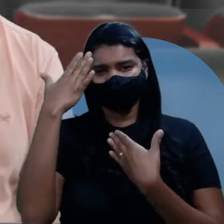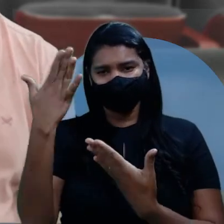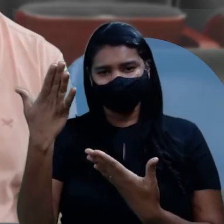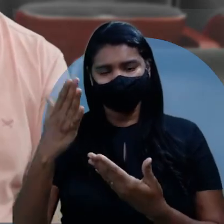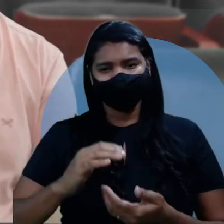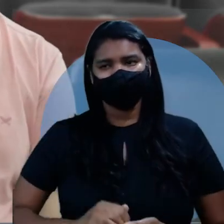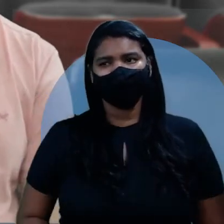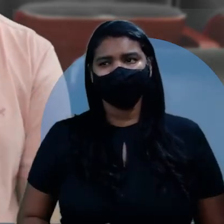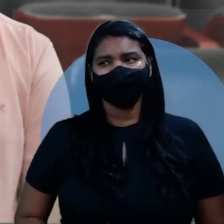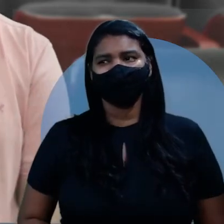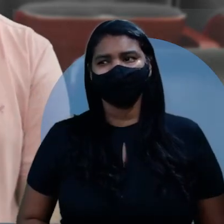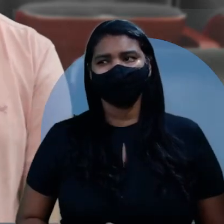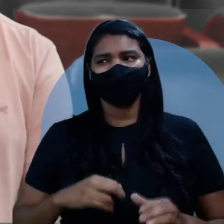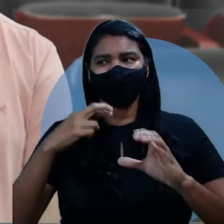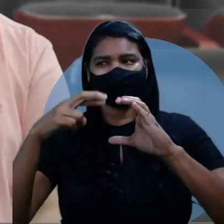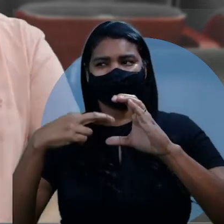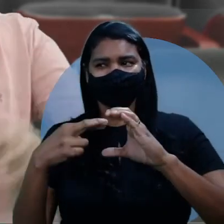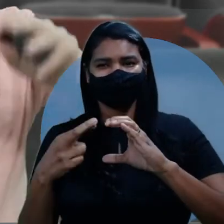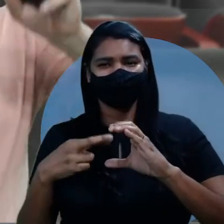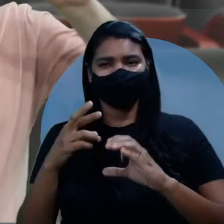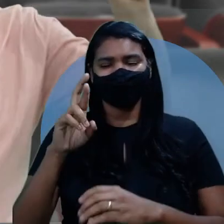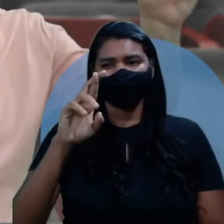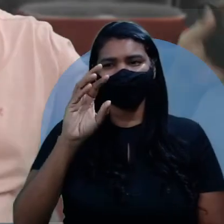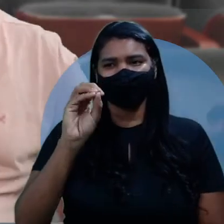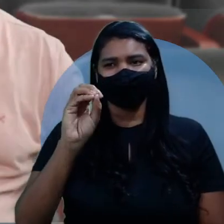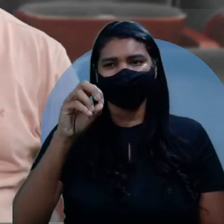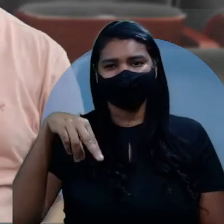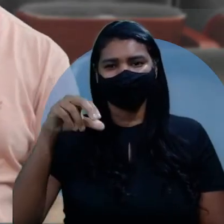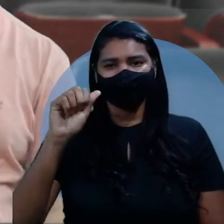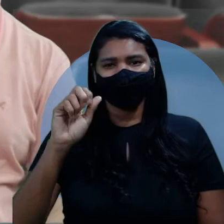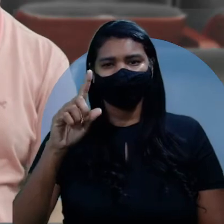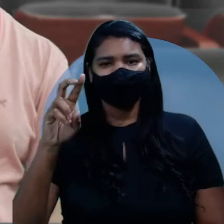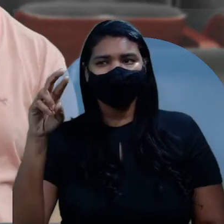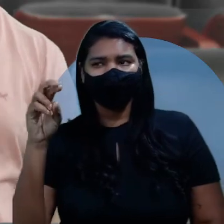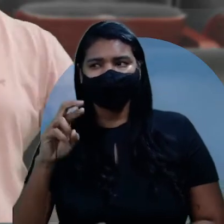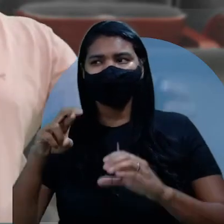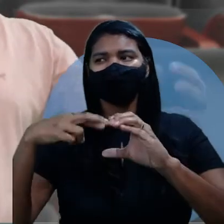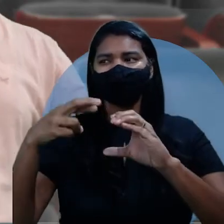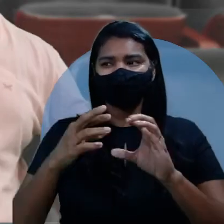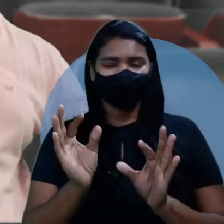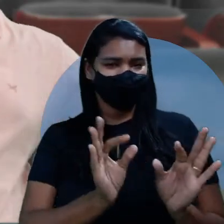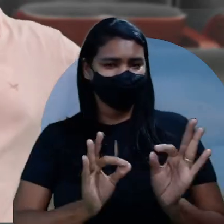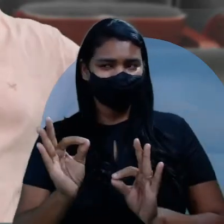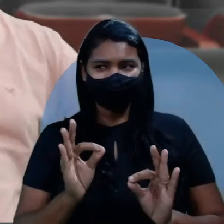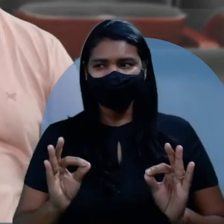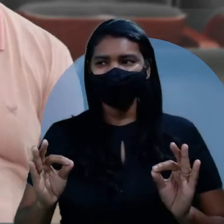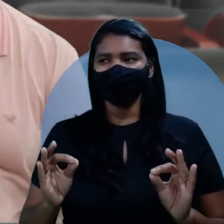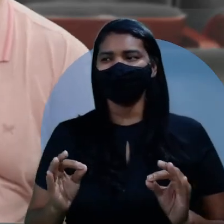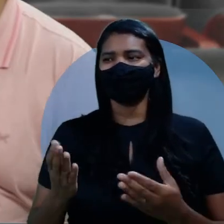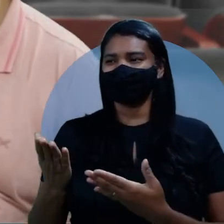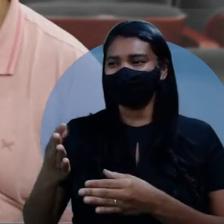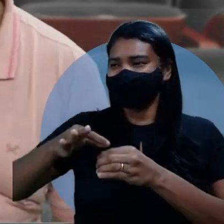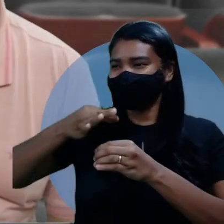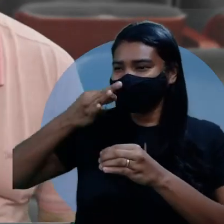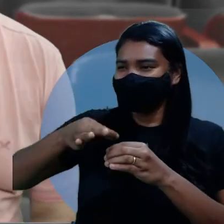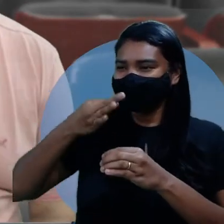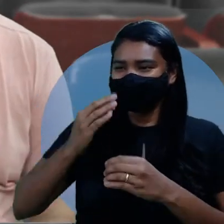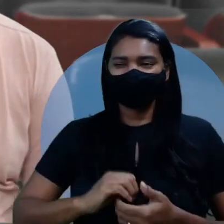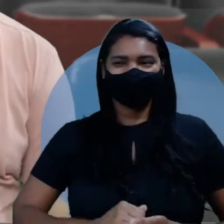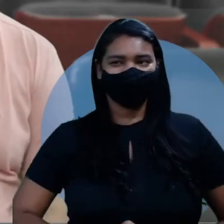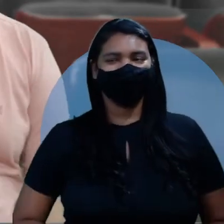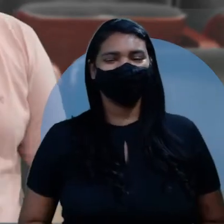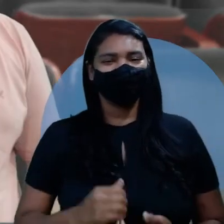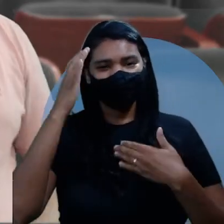a Ronaldo, aqui da técnica, ele que fez toda essa... Estamos no cinema aqui, ó. Estamos aqui comendo pipoca, graças